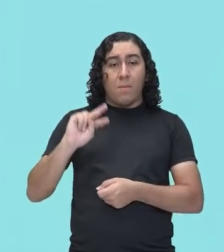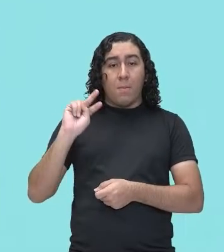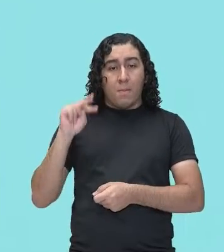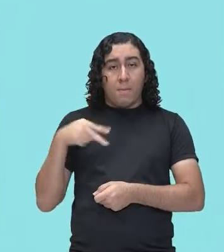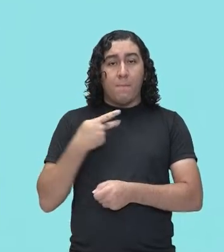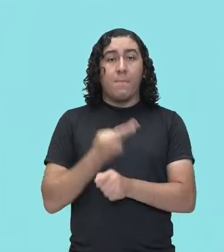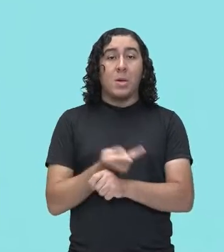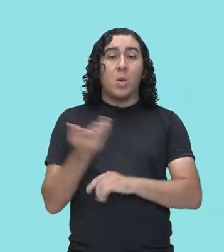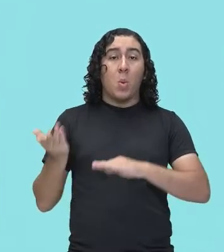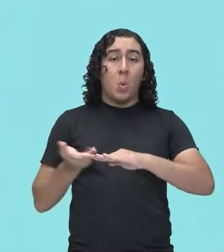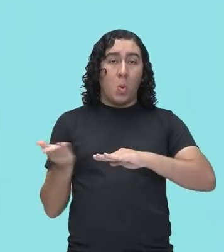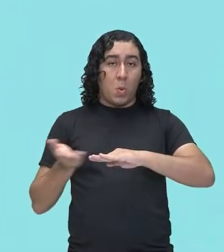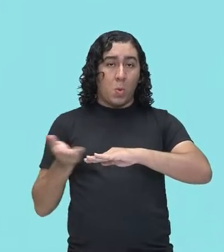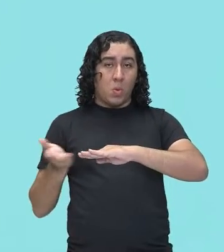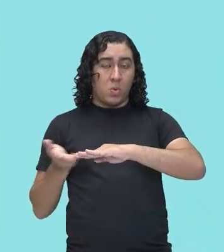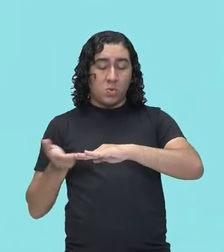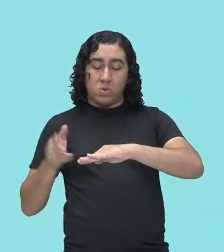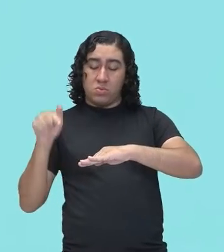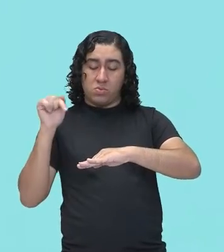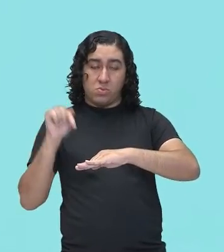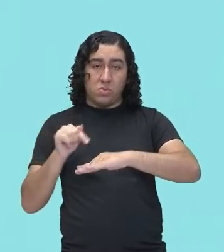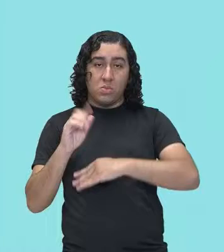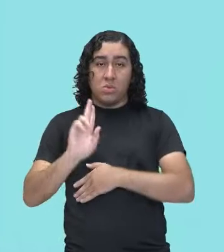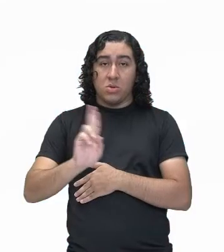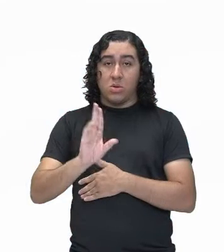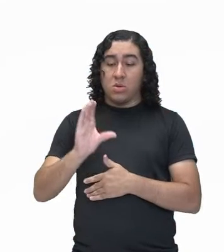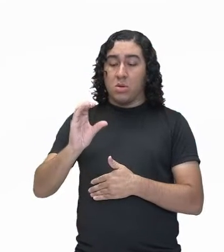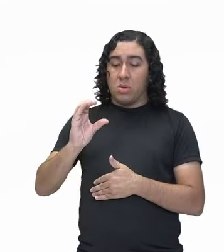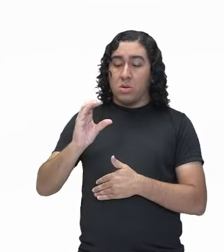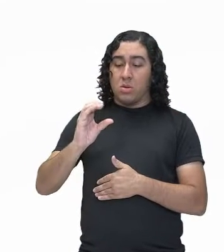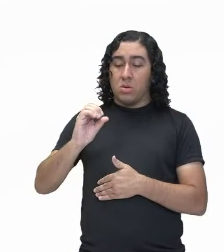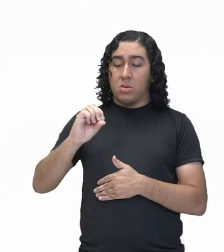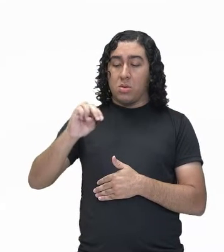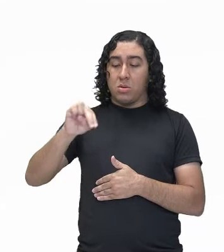A arte contemporânea. Então, na